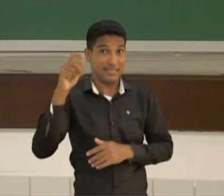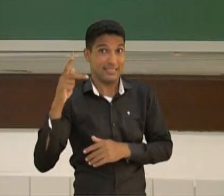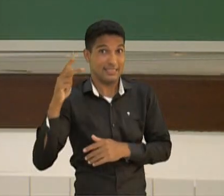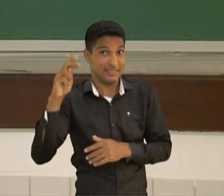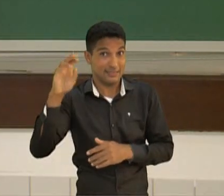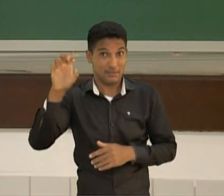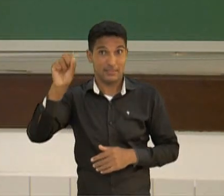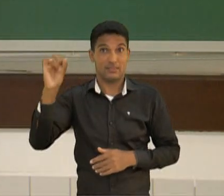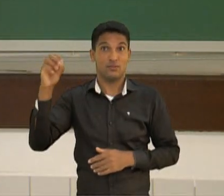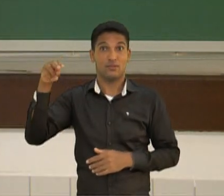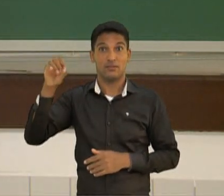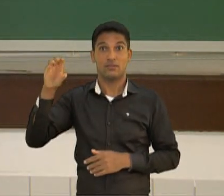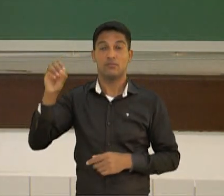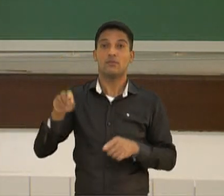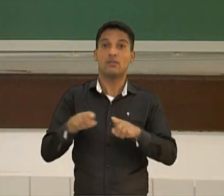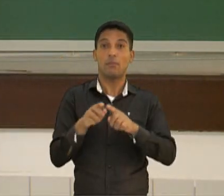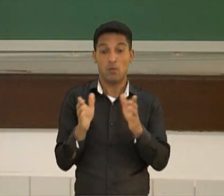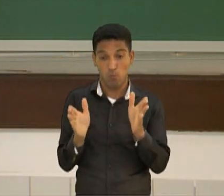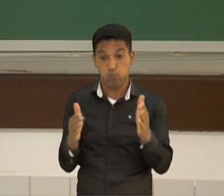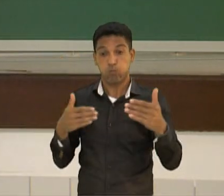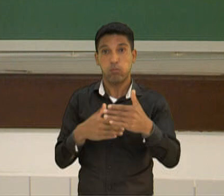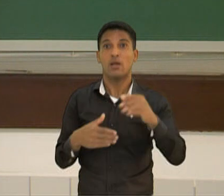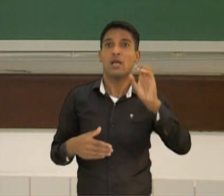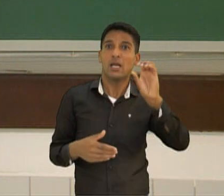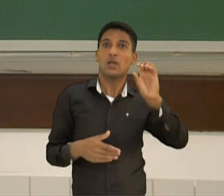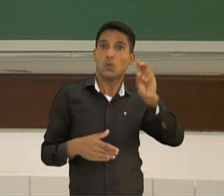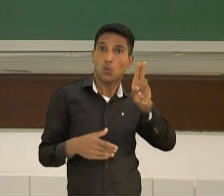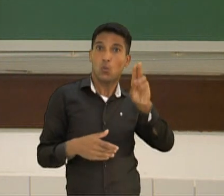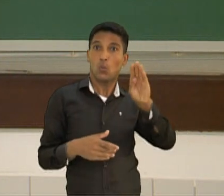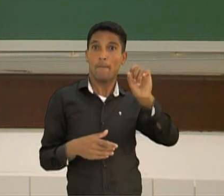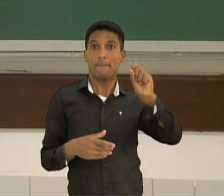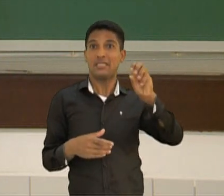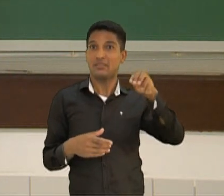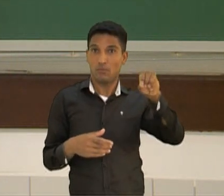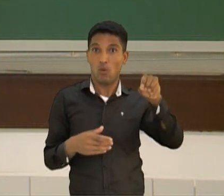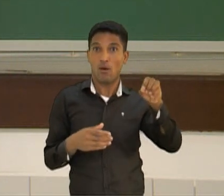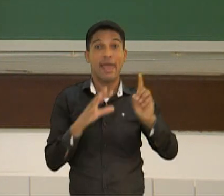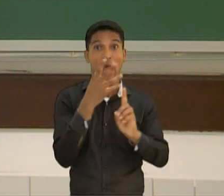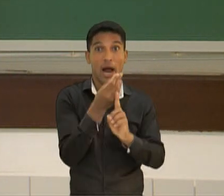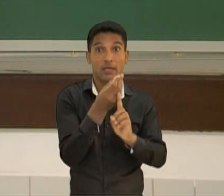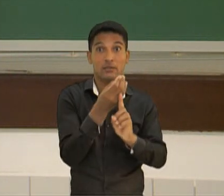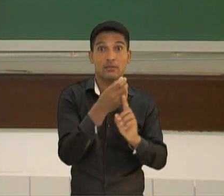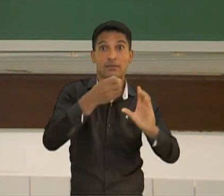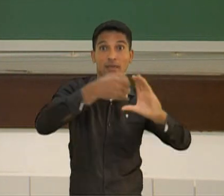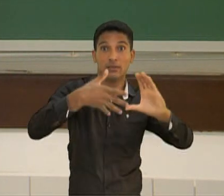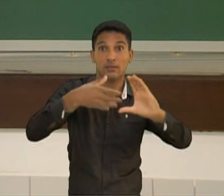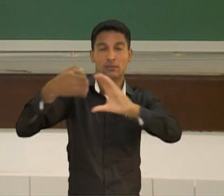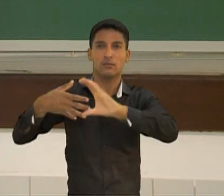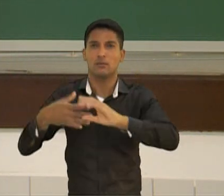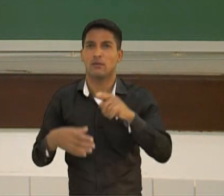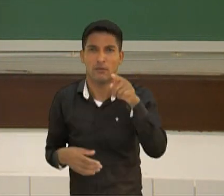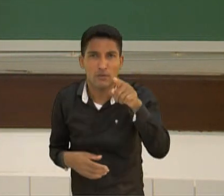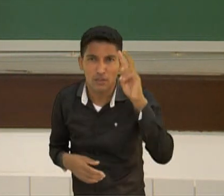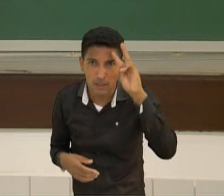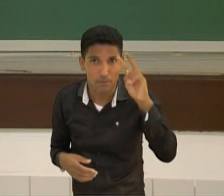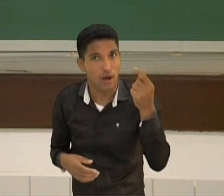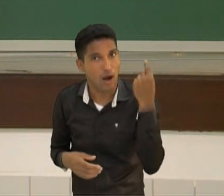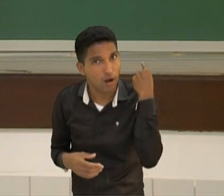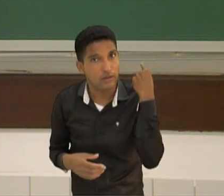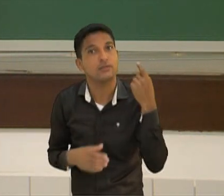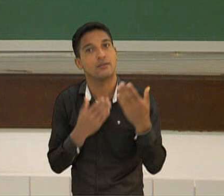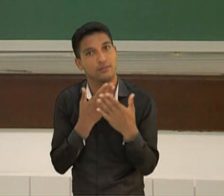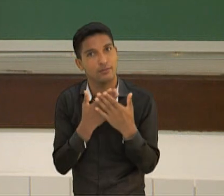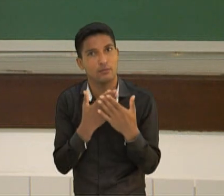viu todos esses detalhes em algumas aulas anteriores? Você está lembrado? Não? Então é por isso que nós